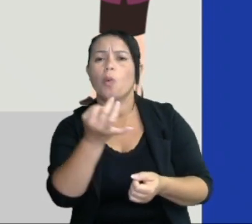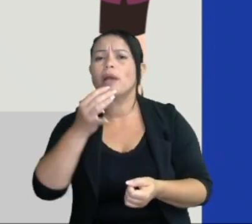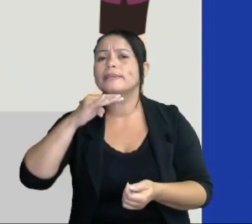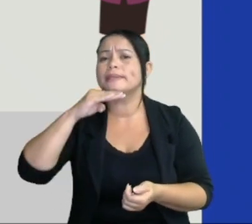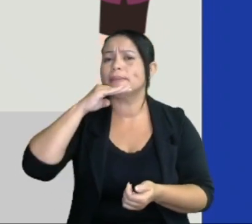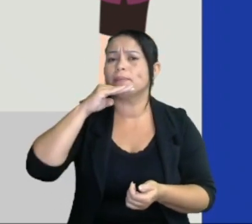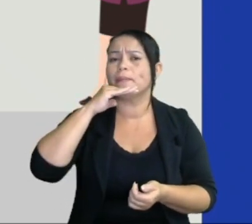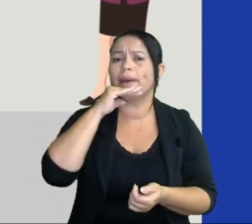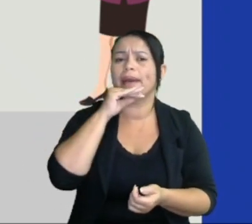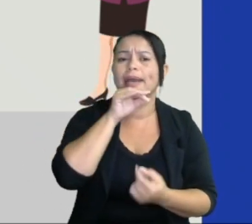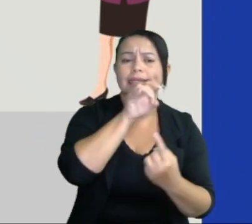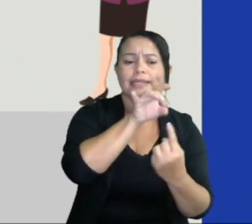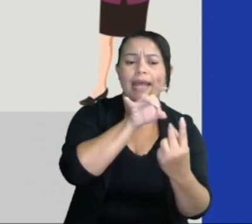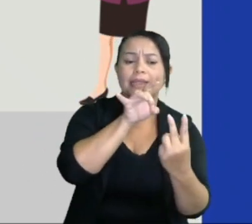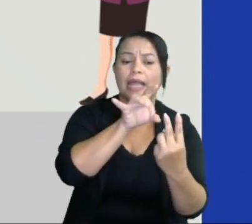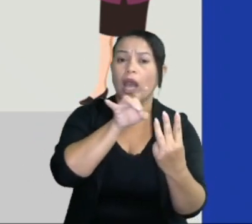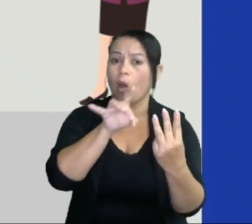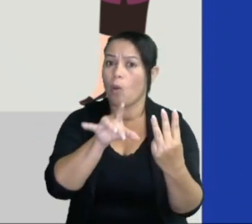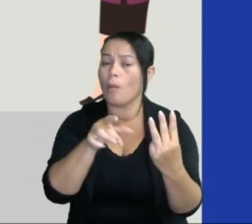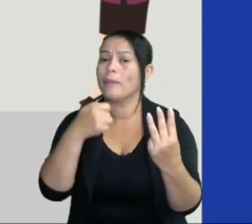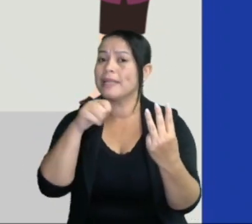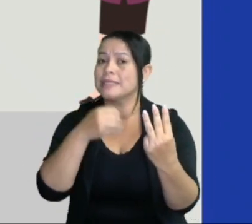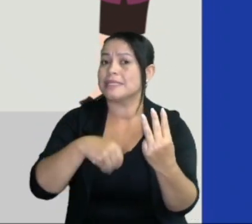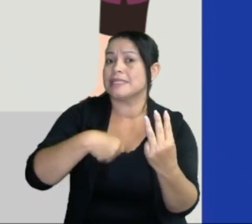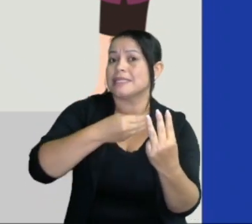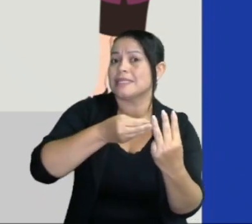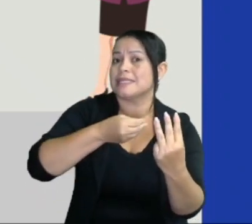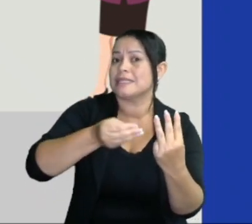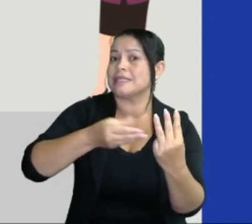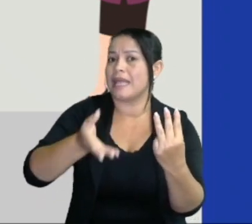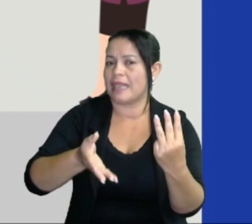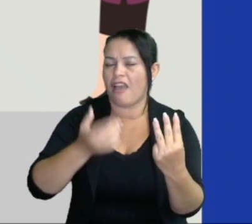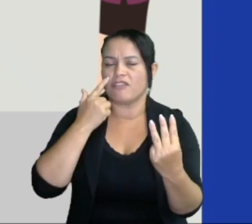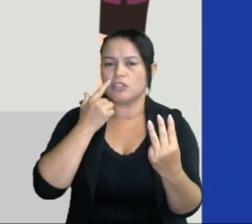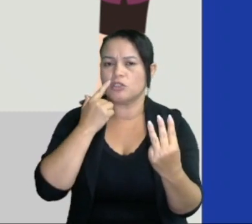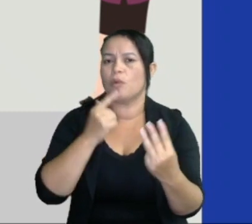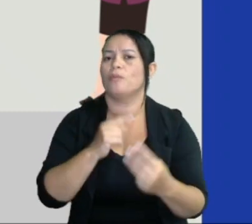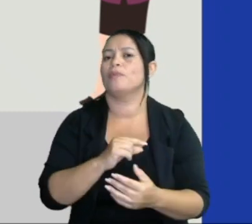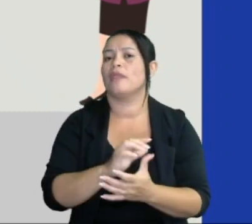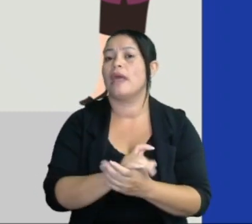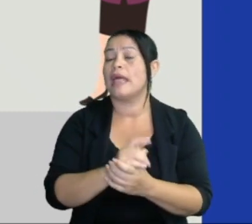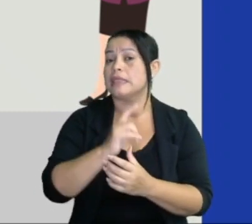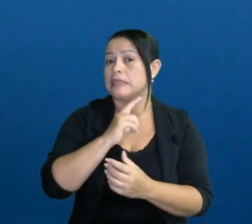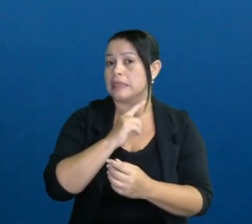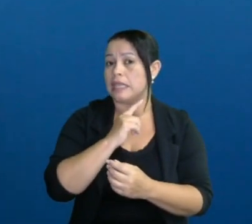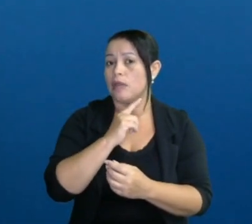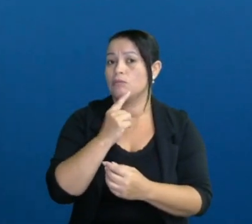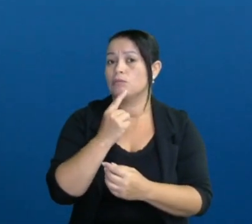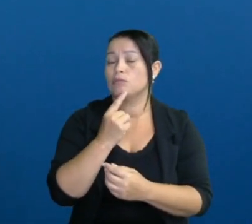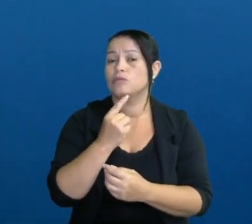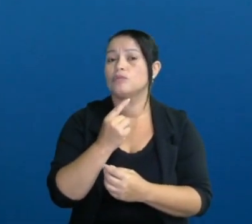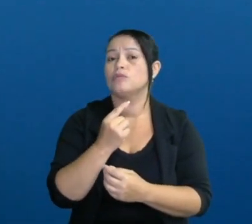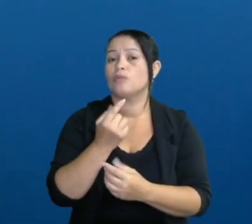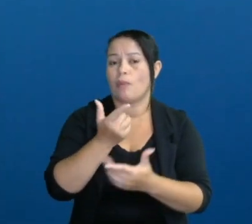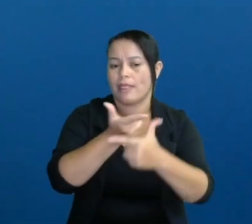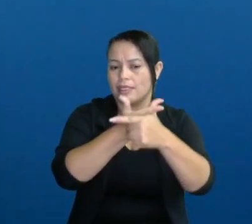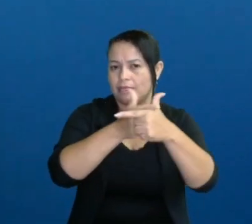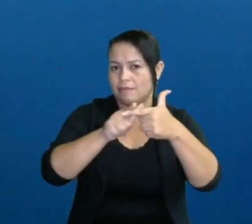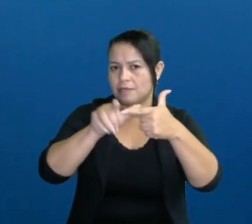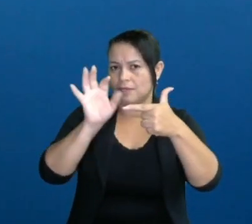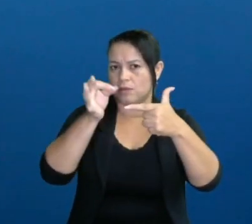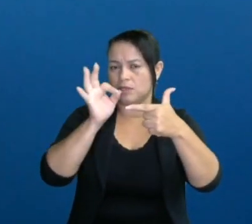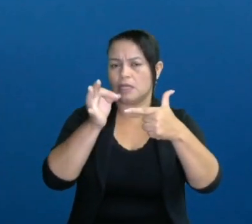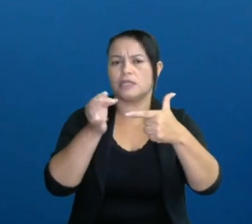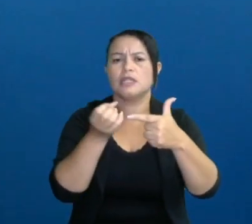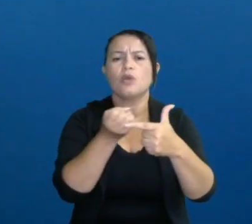mangas cada um dos seus irmãos receberão? Então, aqui, nós temos uma divisão,